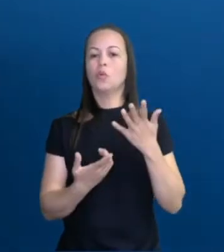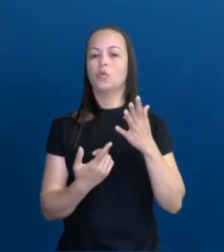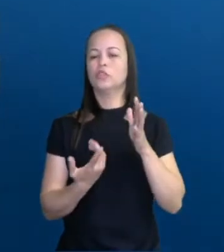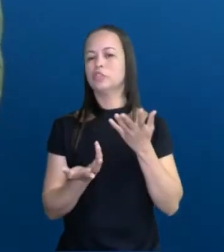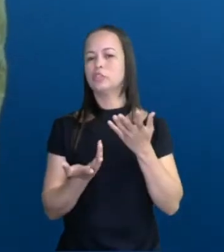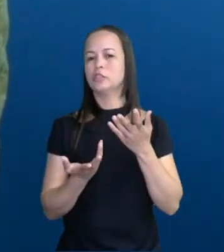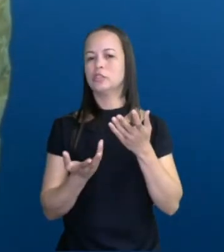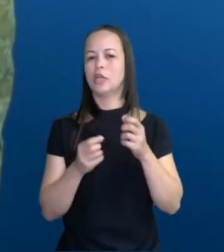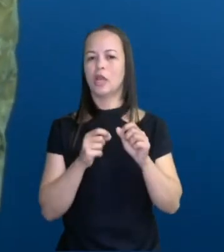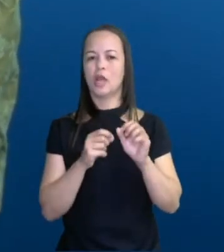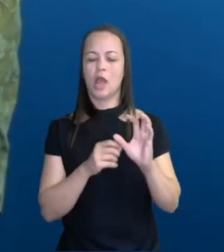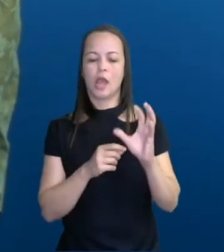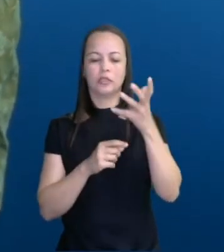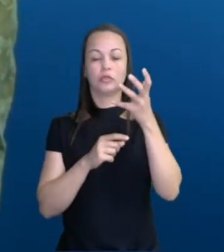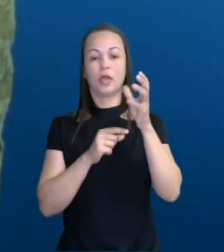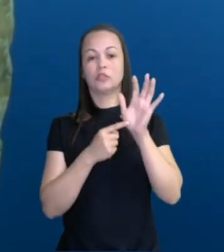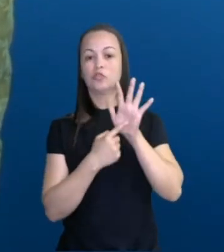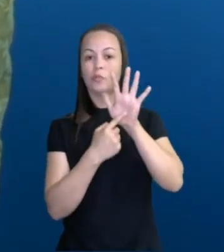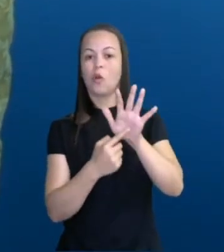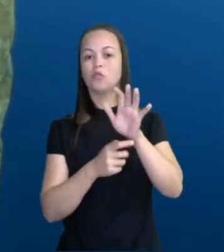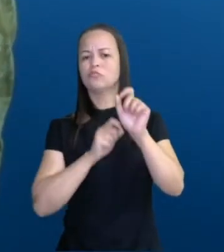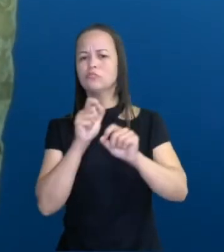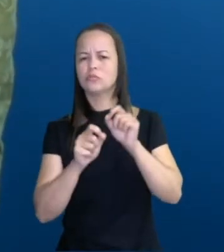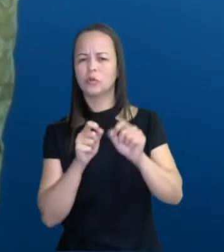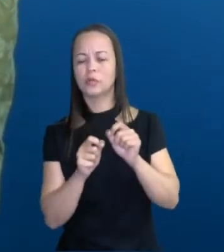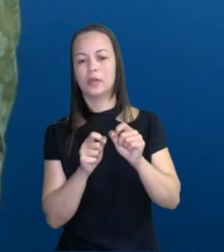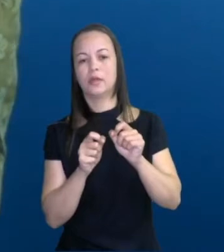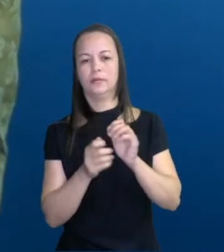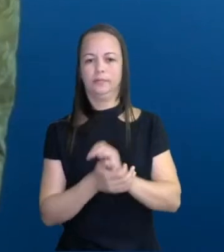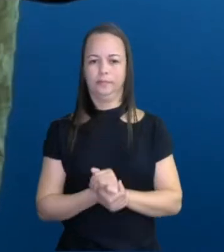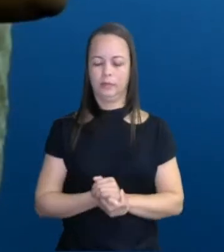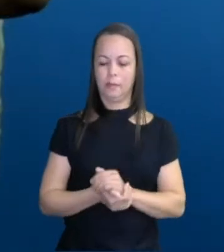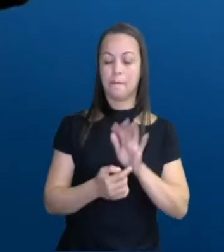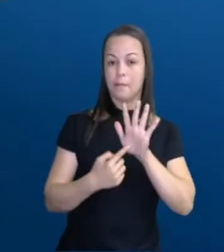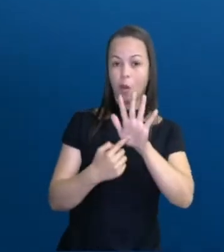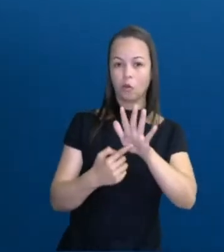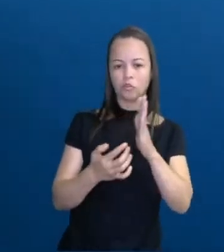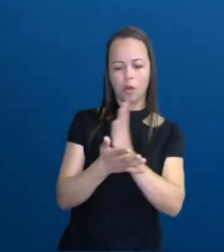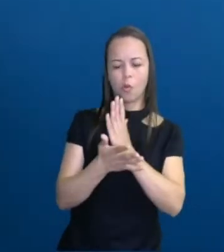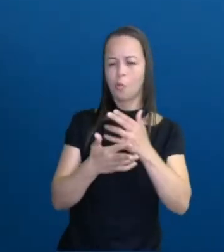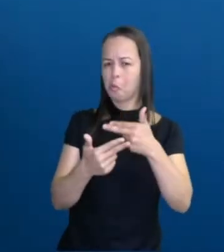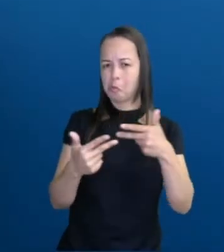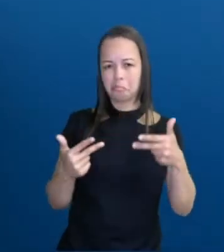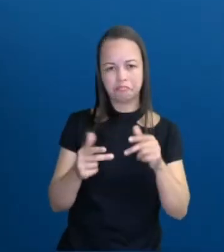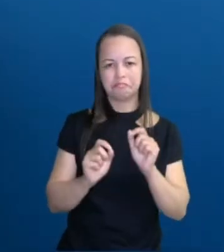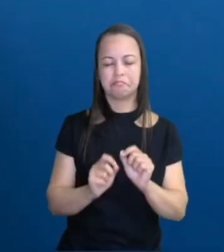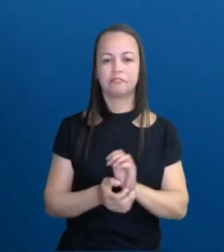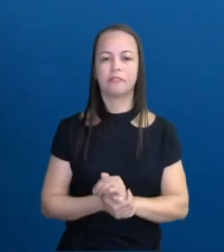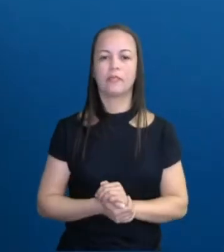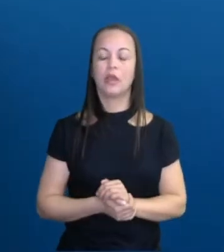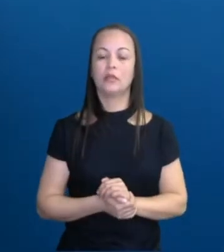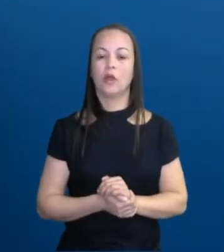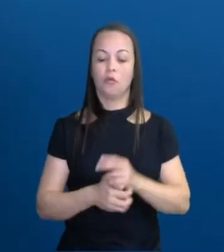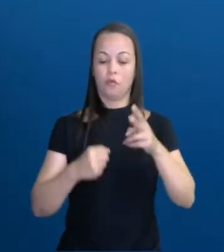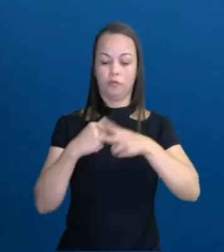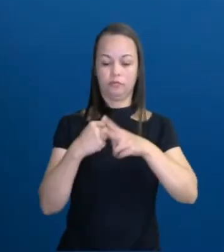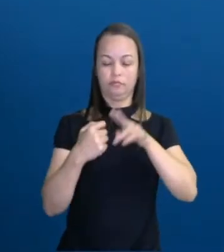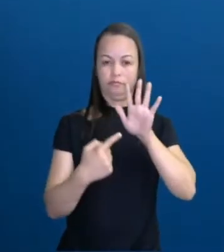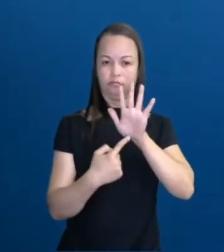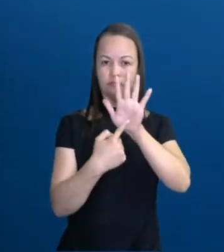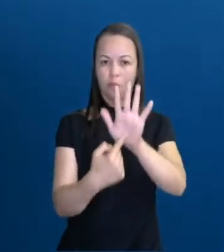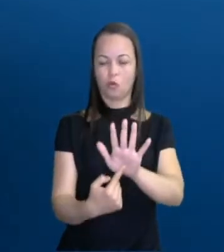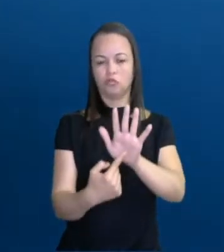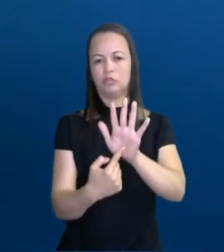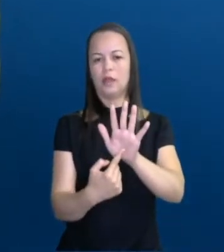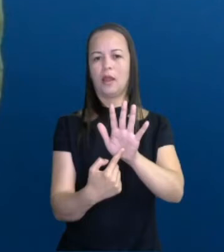Os resultados mostram o quê? Porque quem mostra, mostra alguma coisa. Então, o verbo mostrar, ele é um